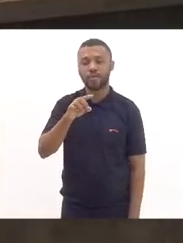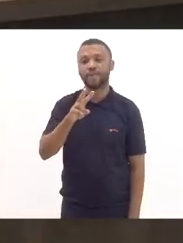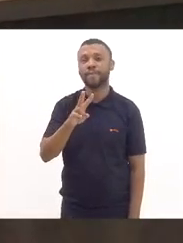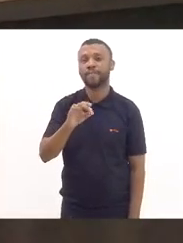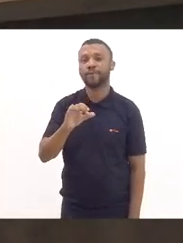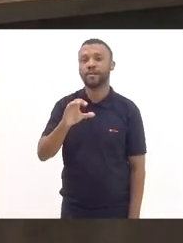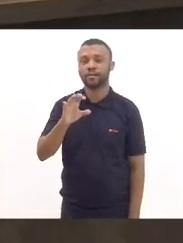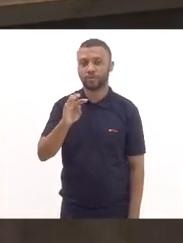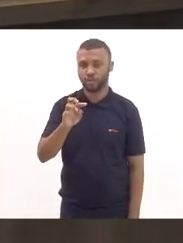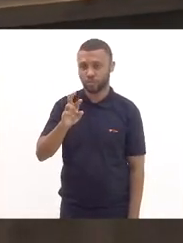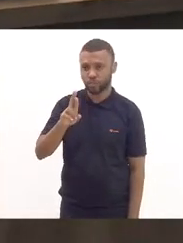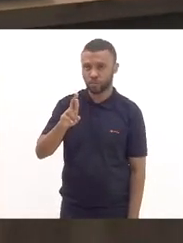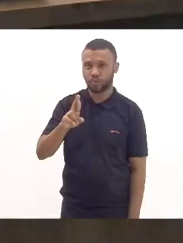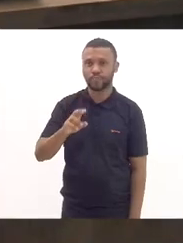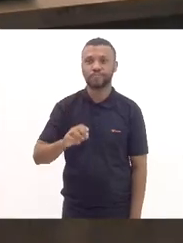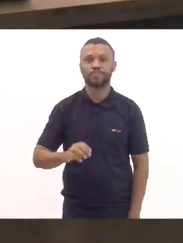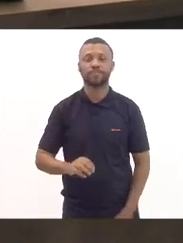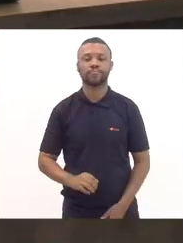Prado,